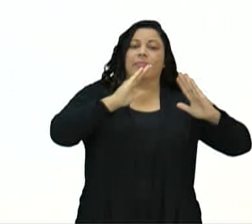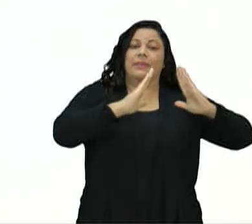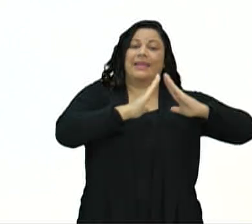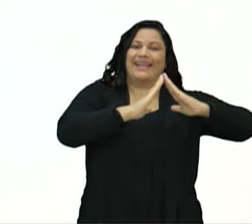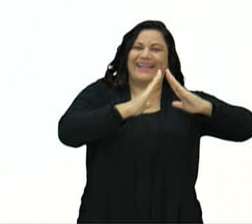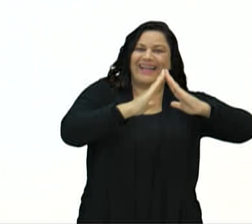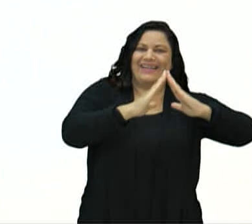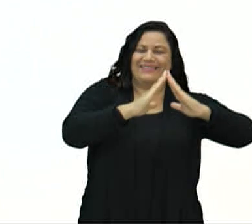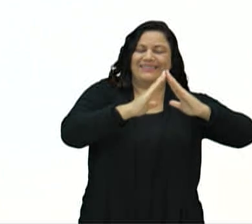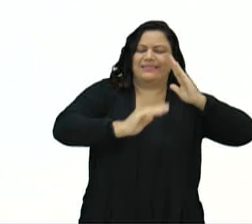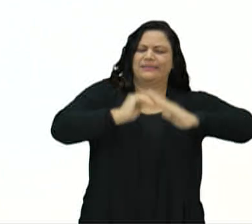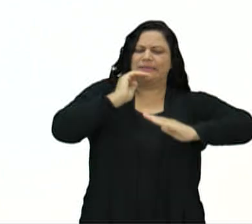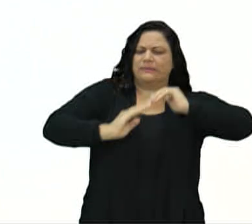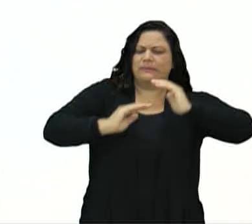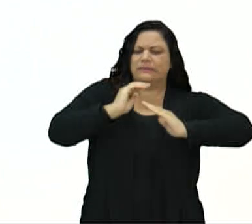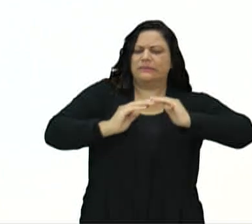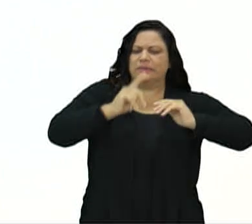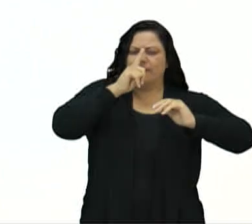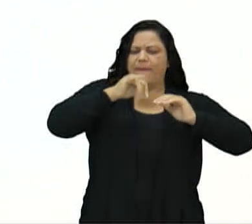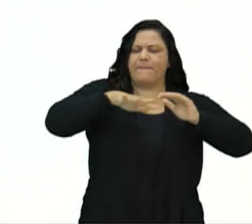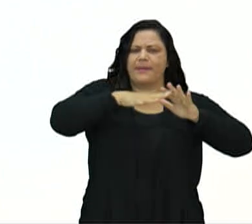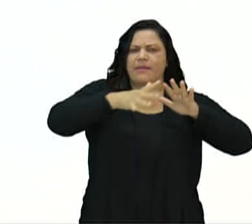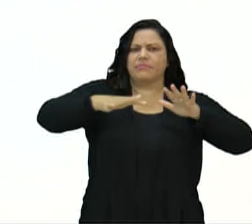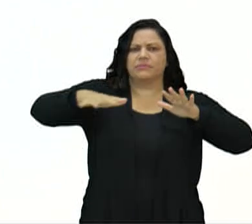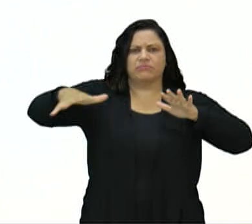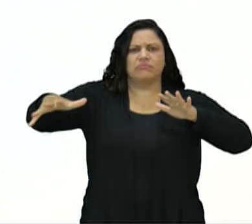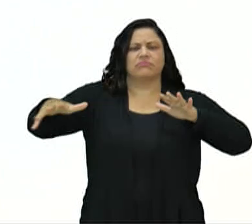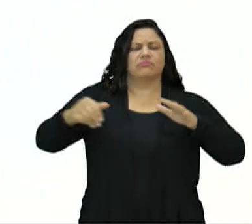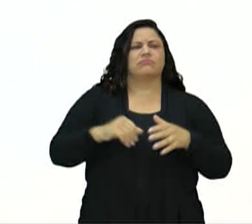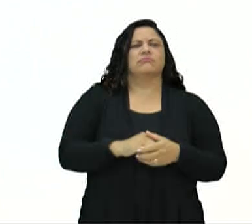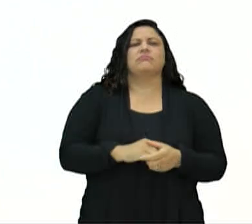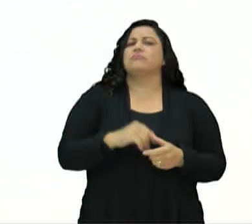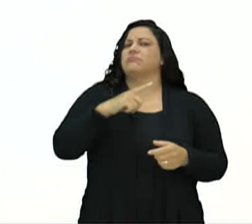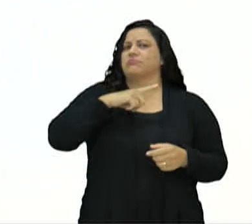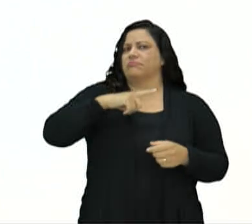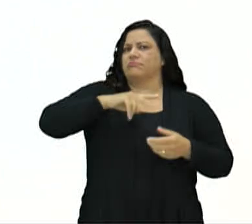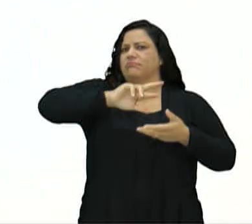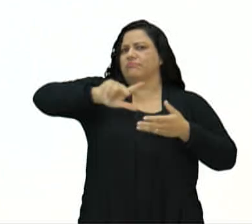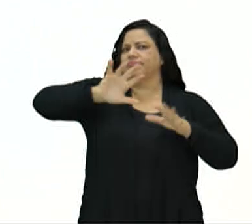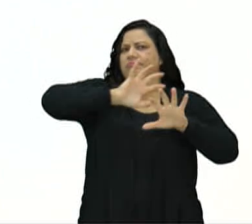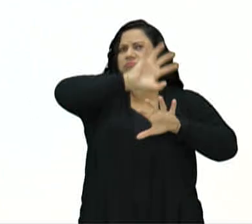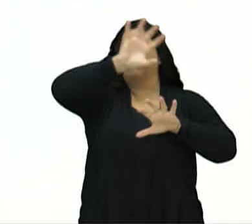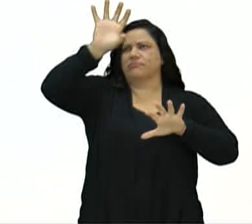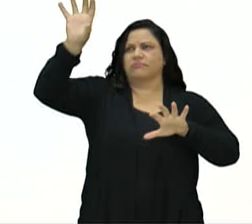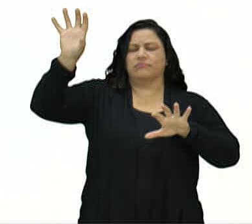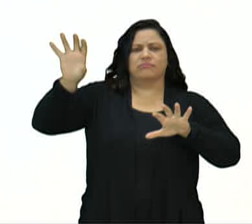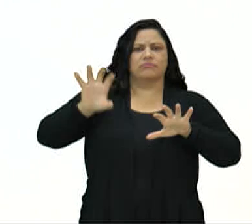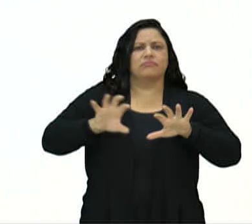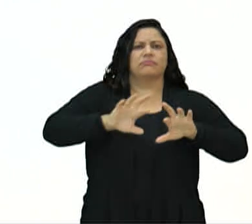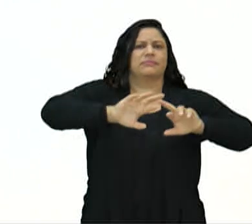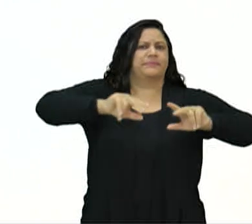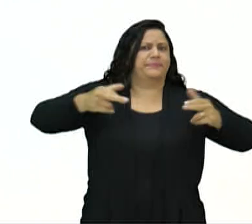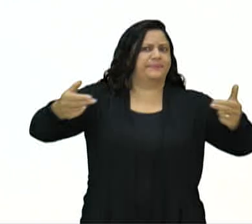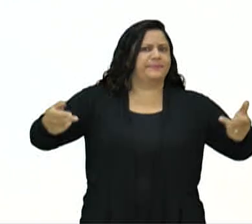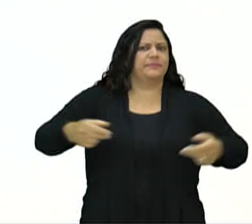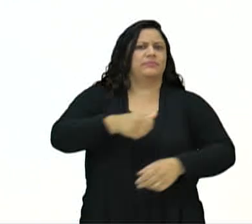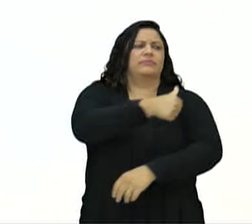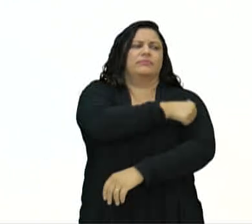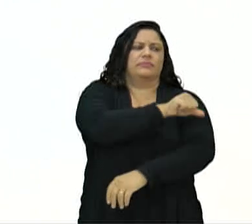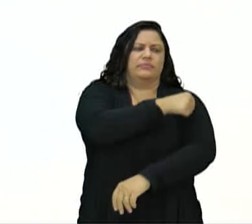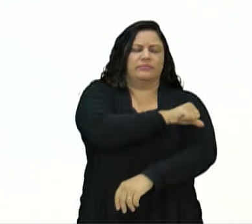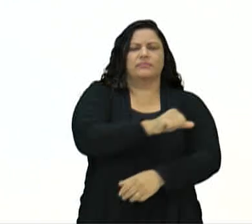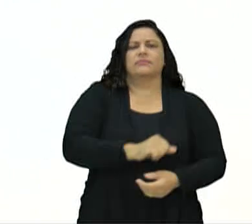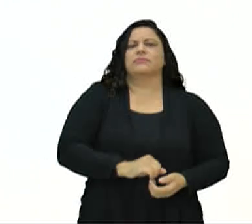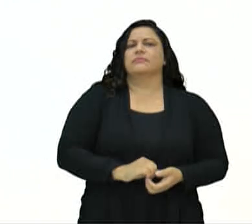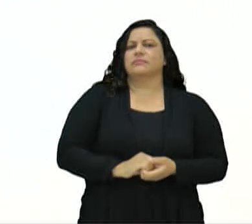nesse caso aqui na beira do rio, mas existem em outras regiões também, como temos várias no Rio de Janeiro, e não é uma